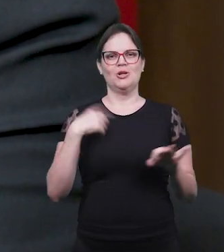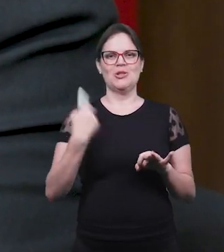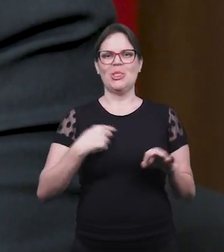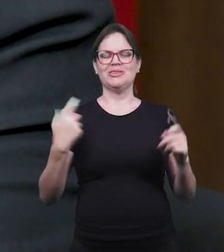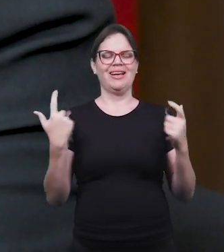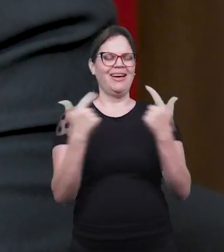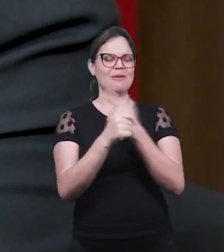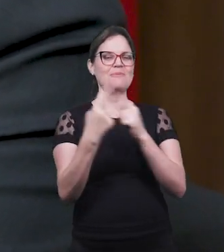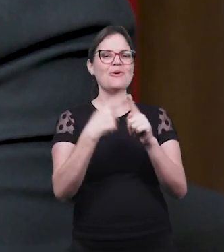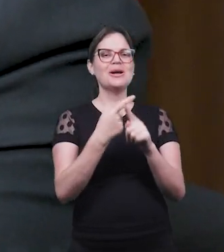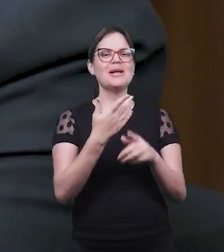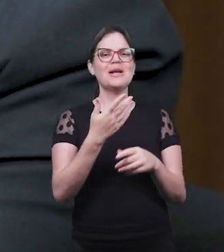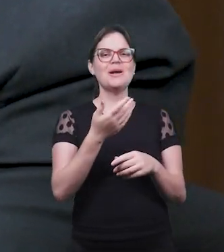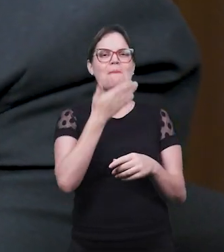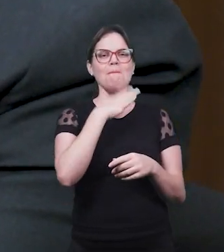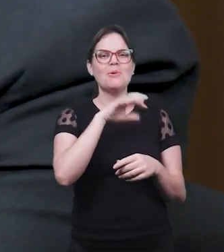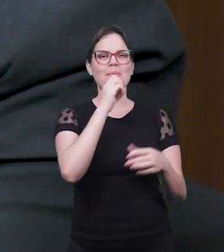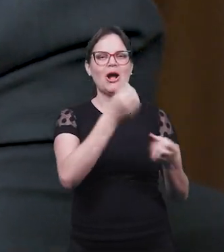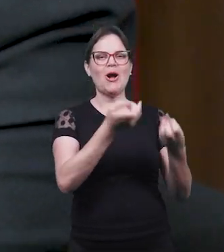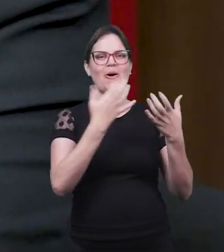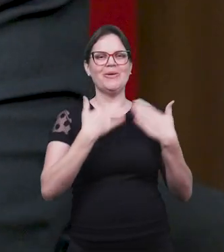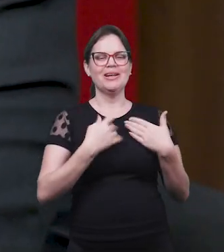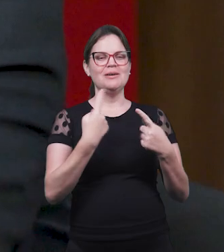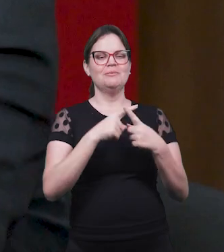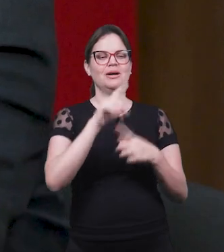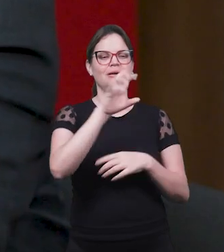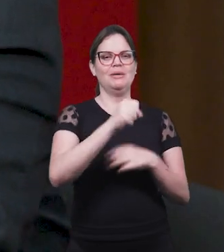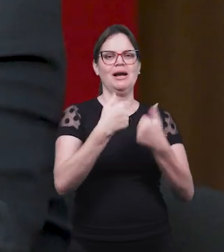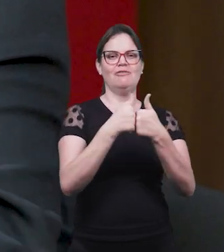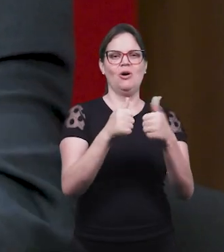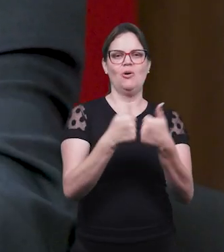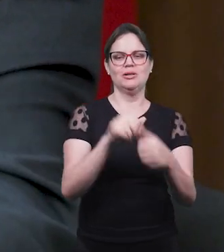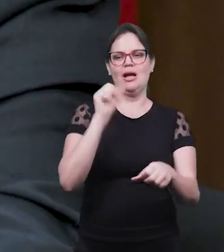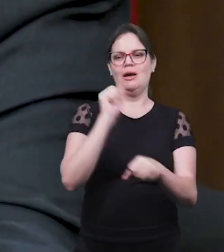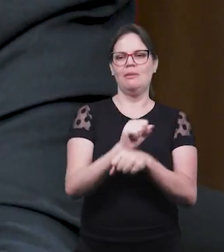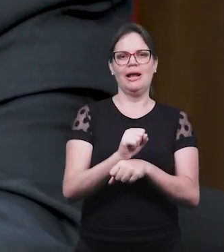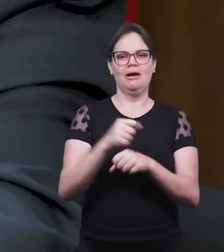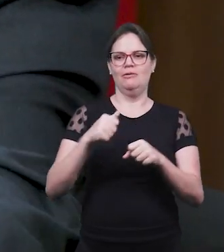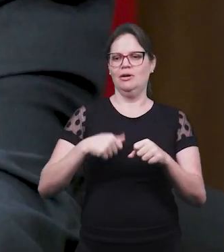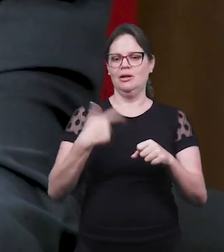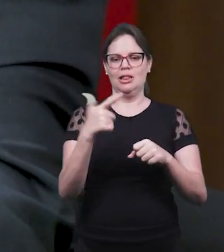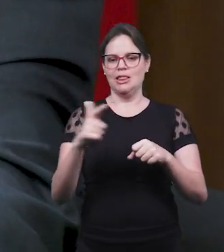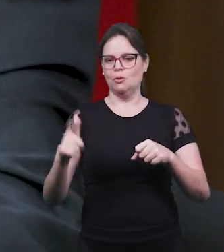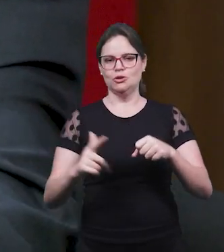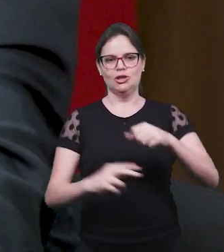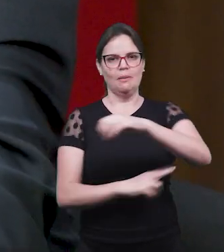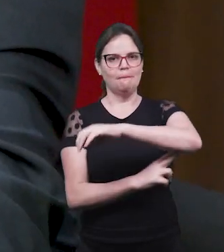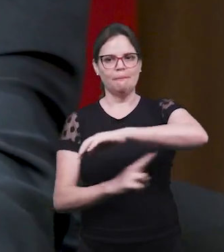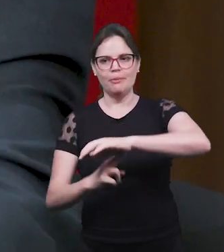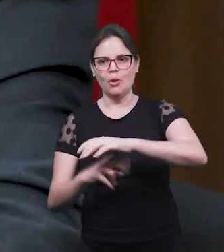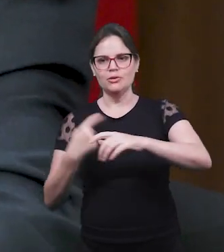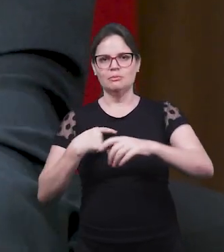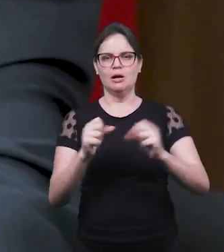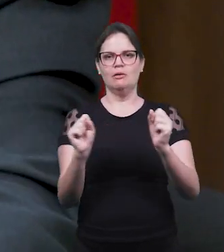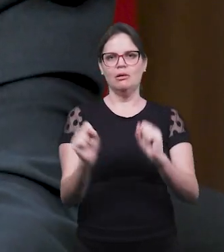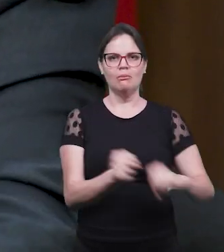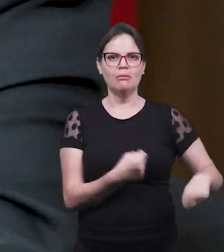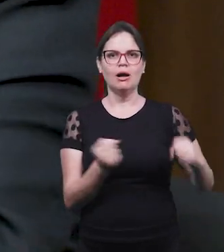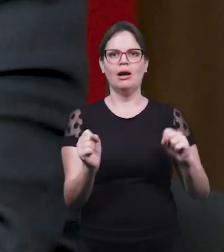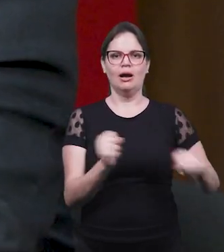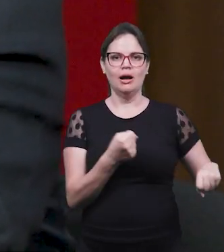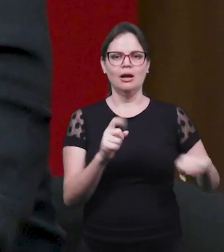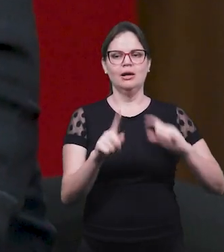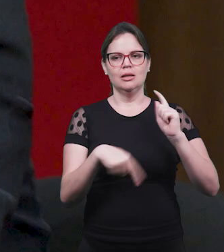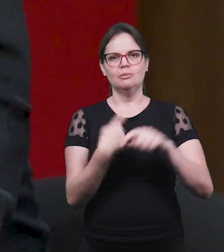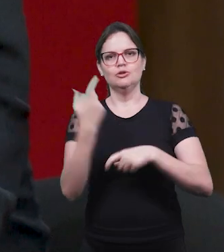pai contava que pegava um ônibus, depois parava porque não tinha ponte, aí tinha que pegar um barquinho, do outro lado era um pau de arara, aí pegava o pau de arara,